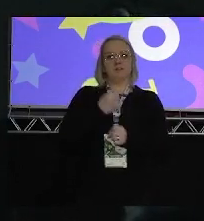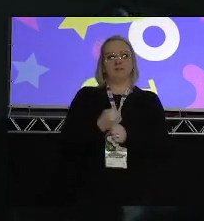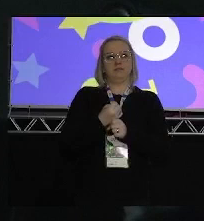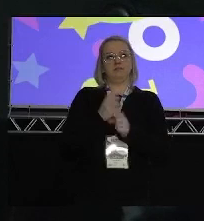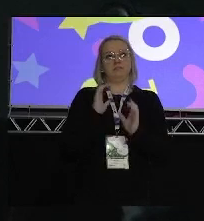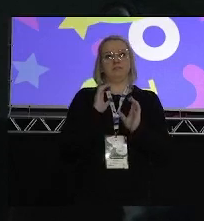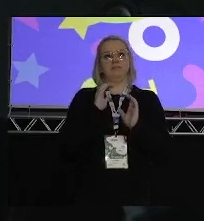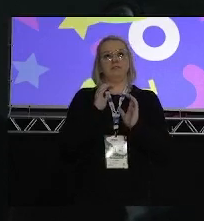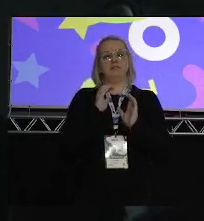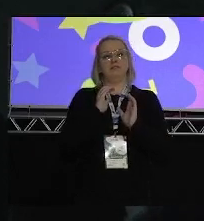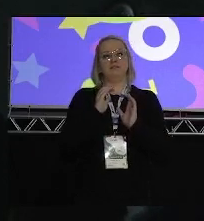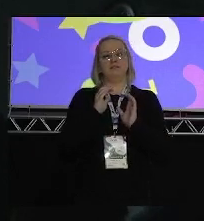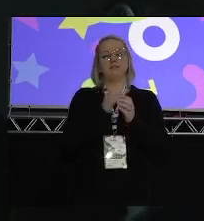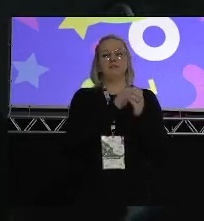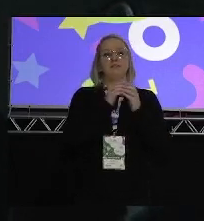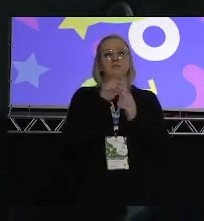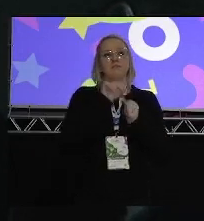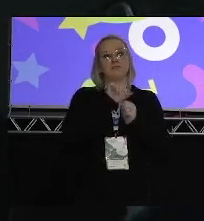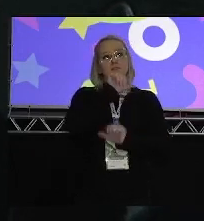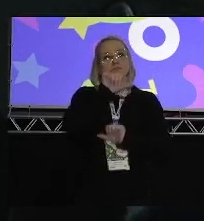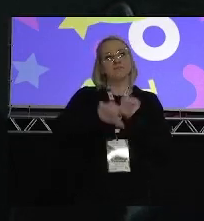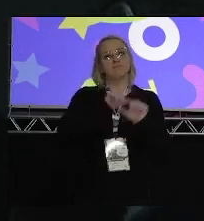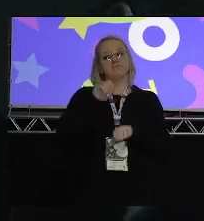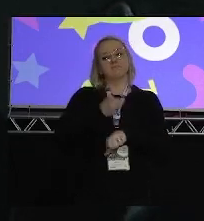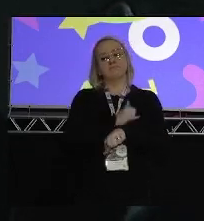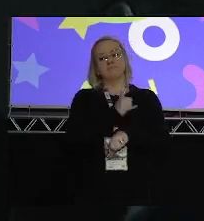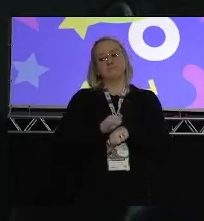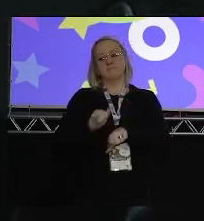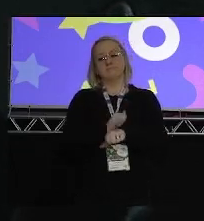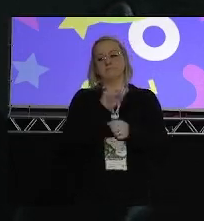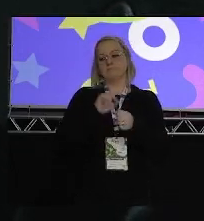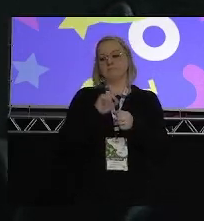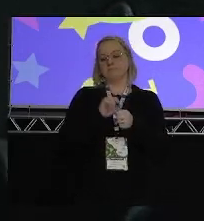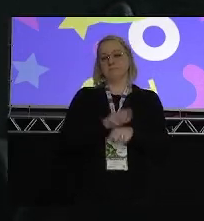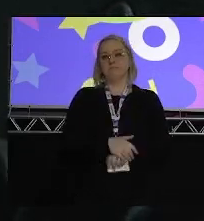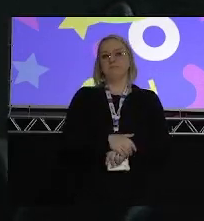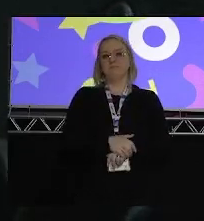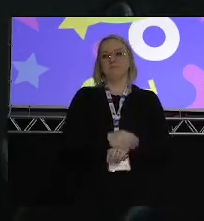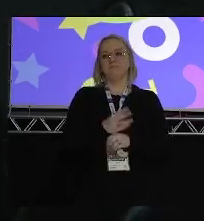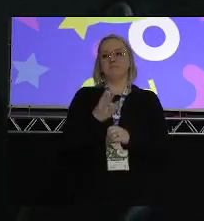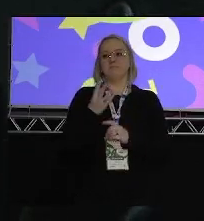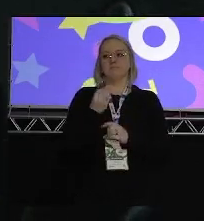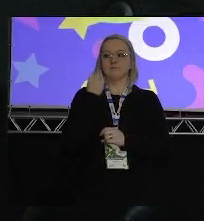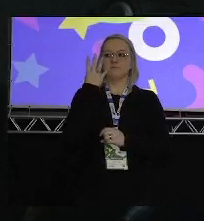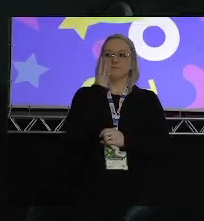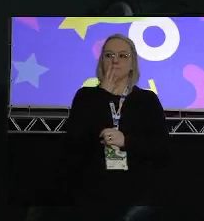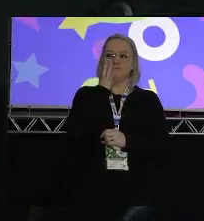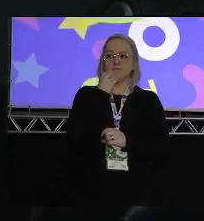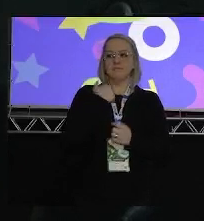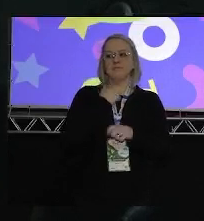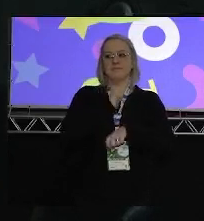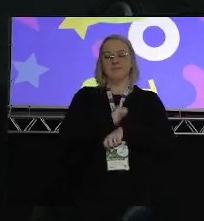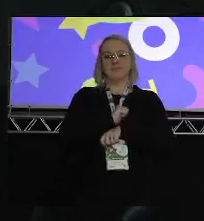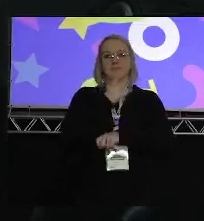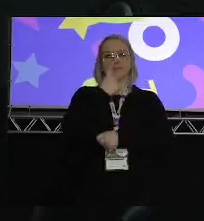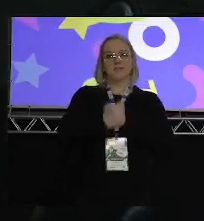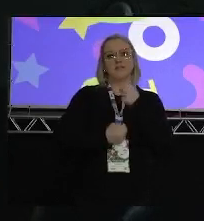gente vai iniciar um processo de transformação ágil da estratégia até a execução. Então, uma coisa muito bacana. Espero que o ano que vem eu